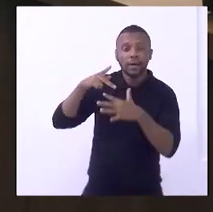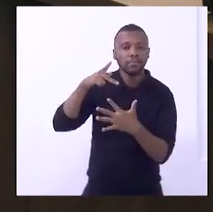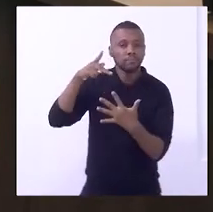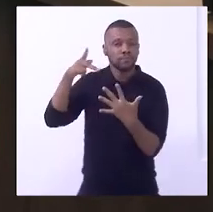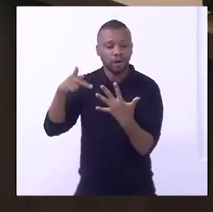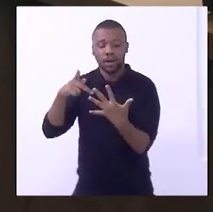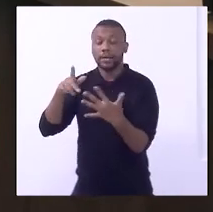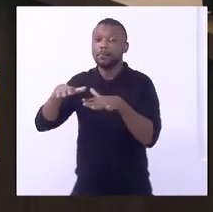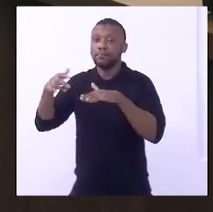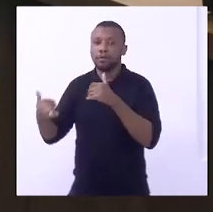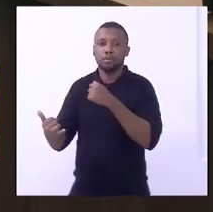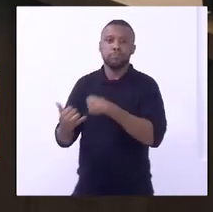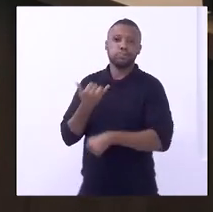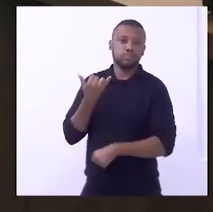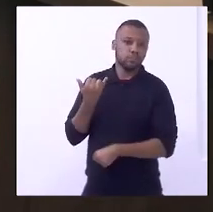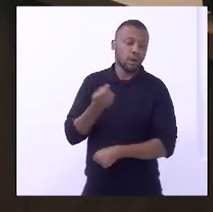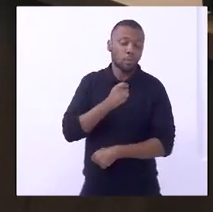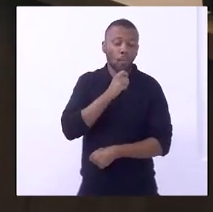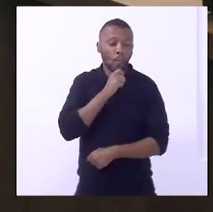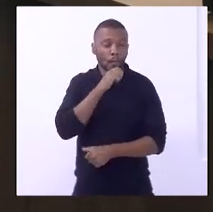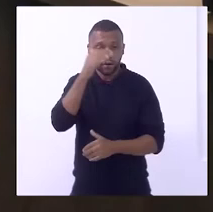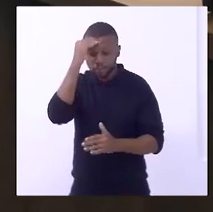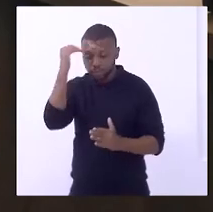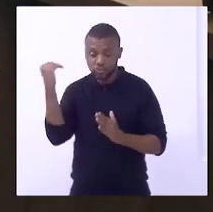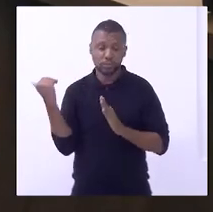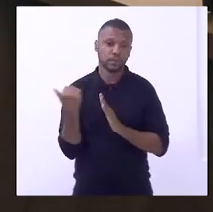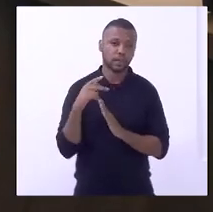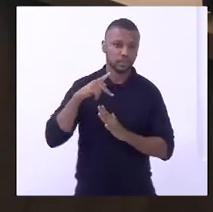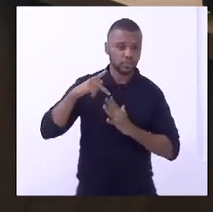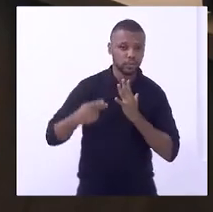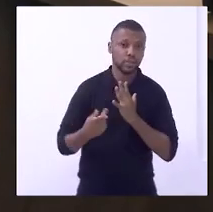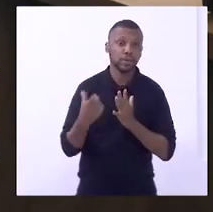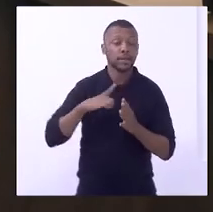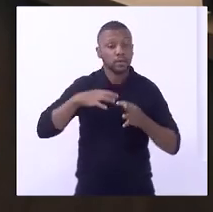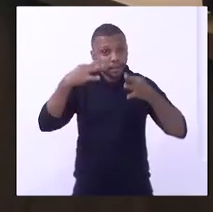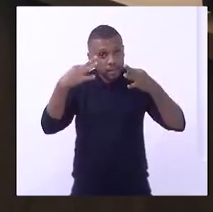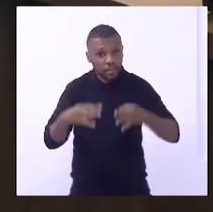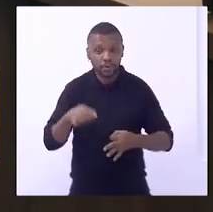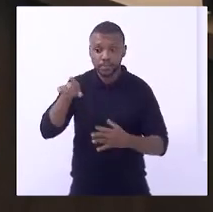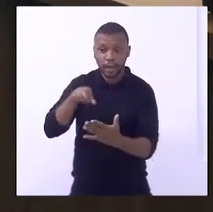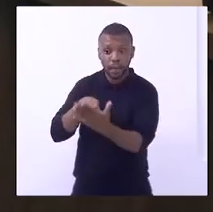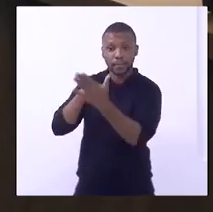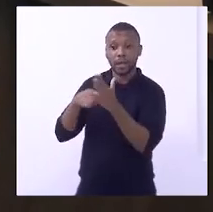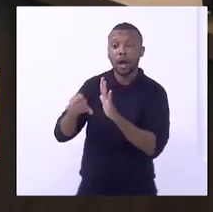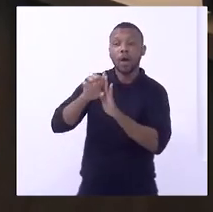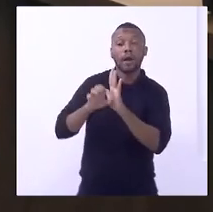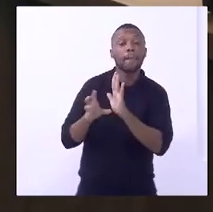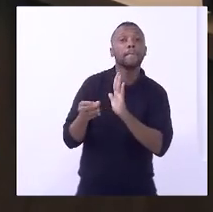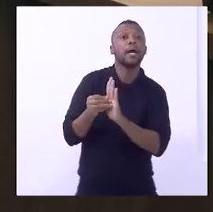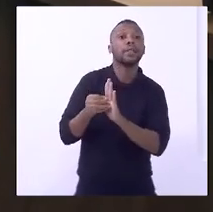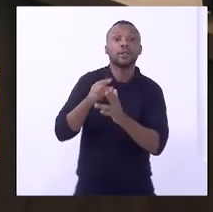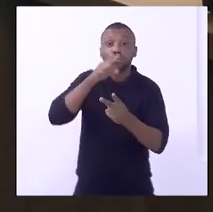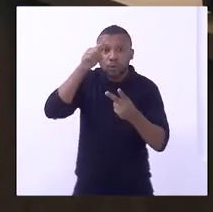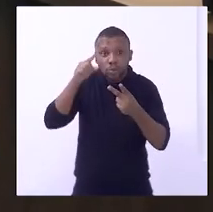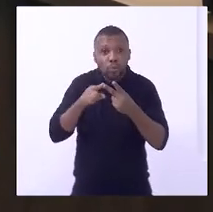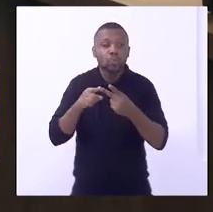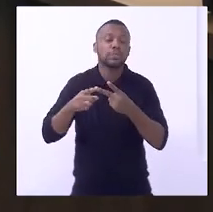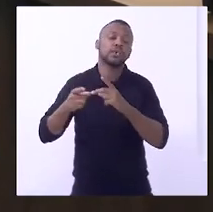que Vossa Excelência não irá apresentar uma nova emenda em segunda discussão, porque